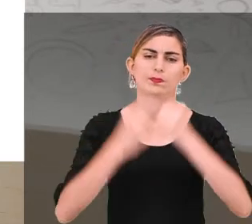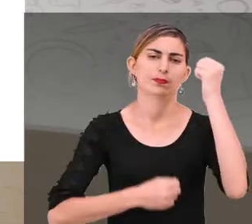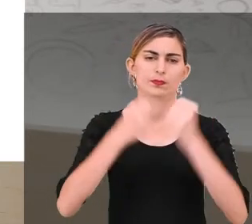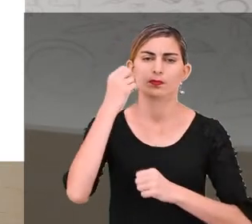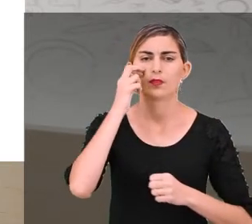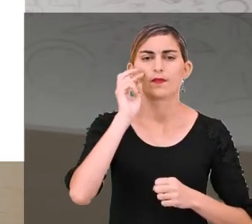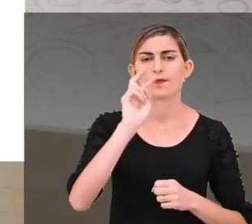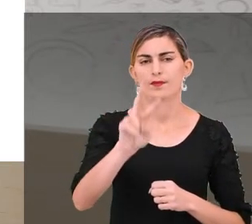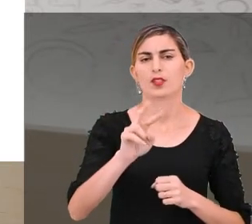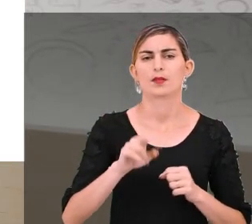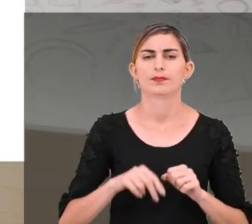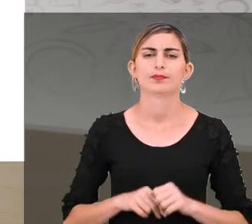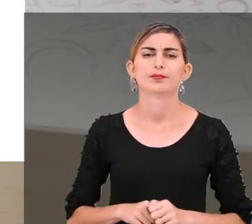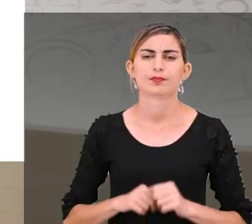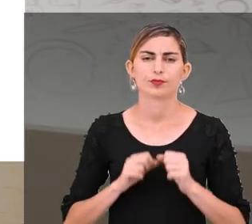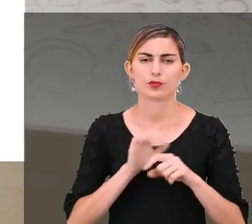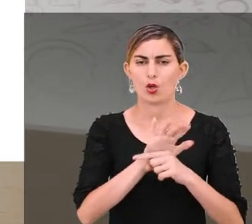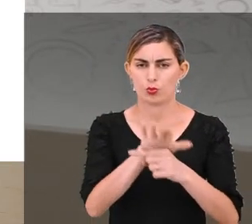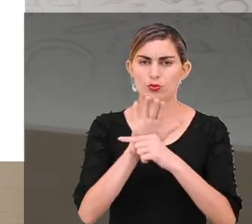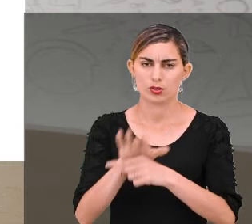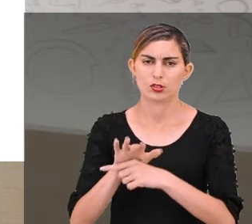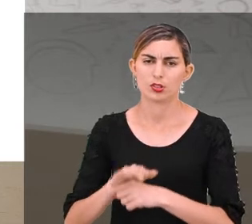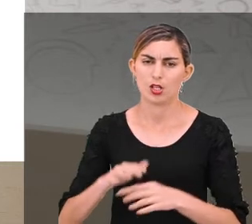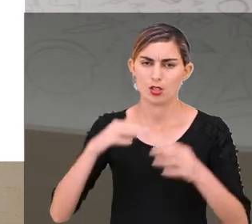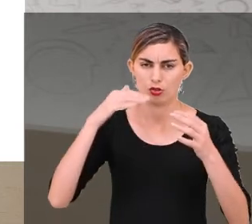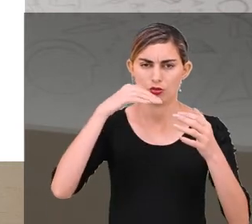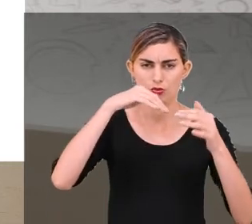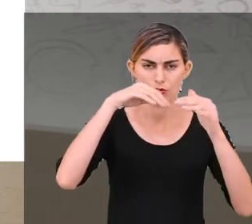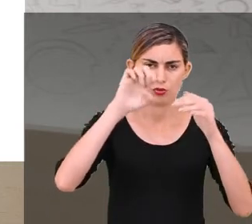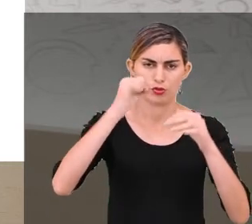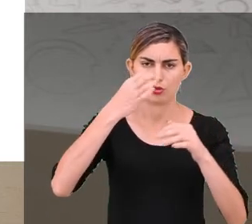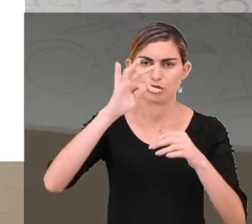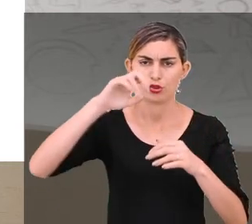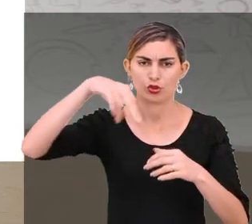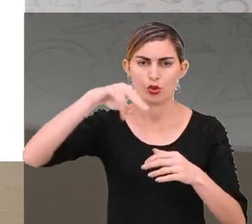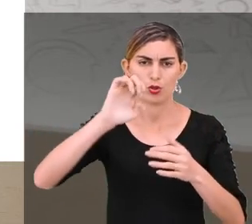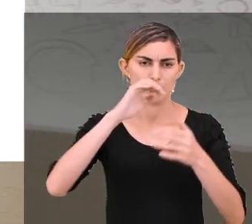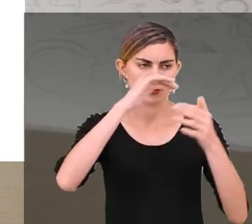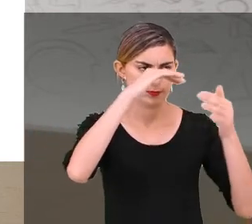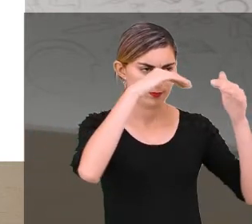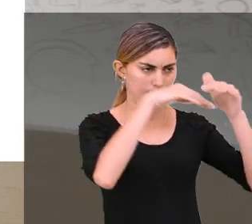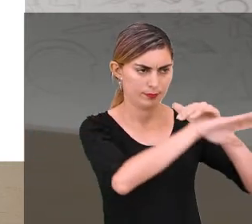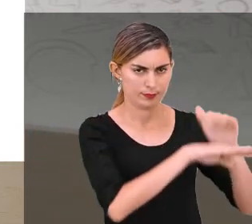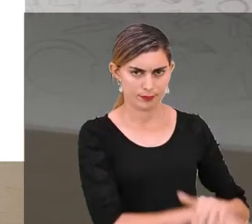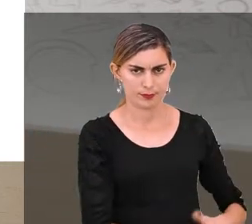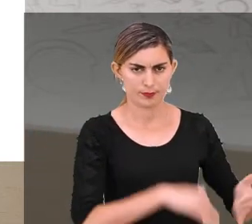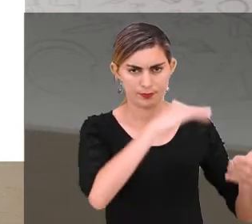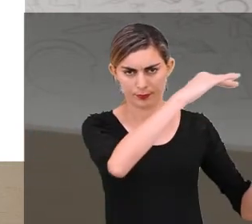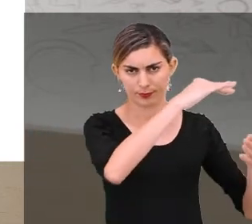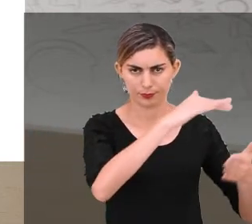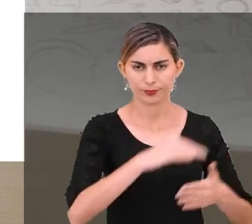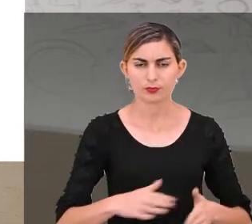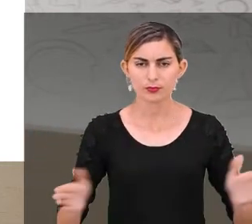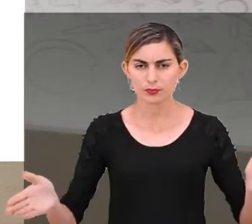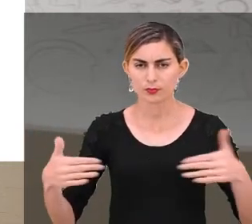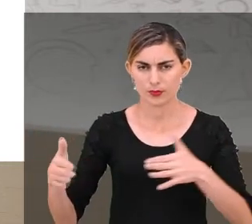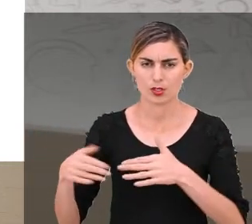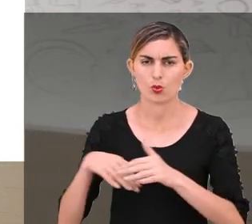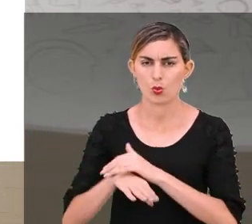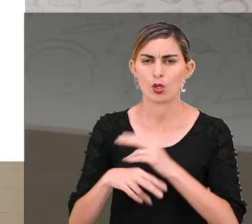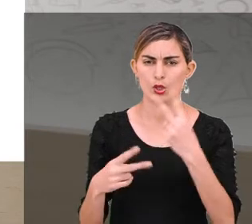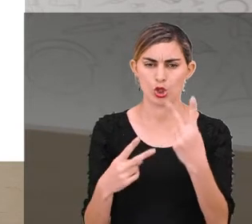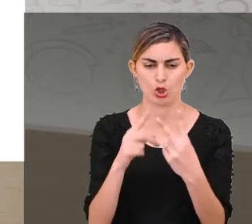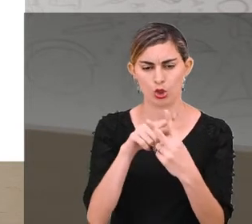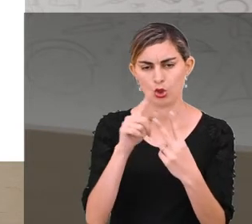indústria. Veja aí na sua tela, o auxiliar de estoque, por exemplo. Aqui nós temos um galpão, onde